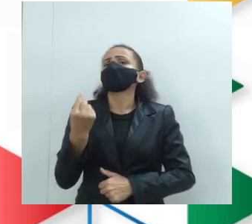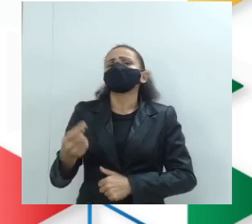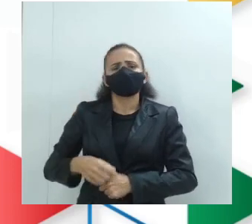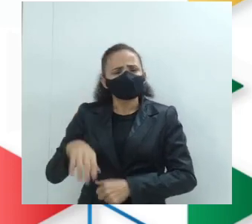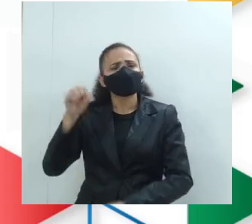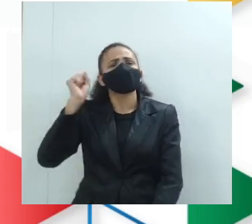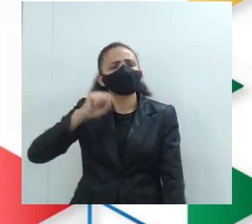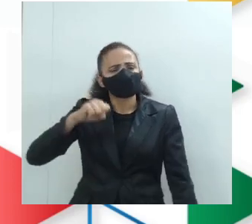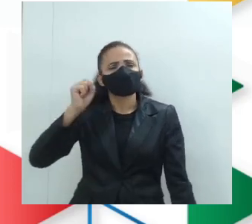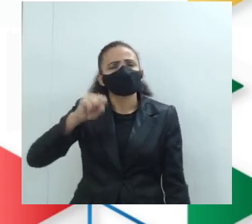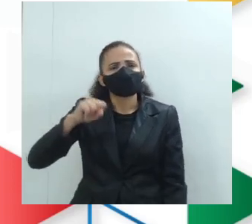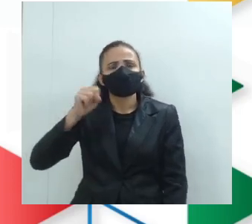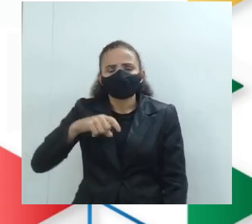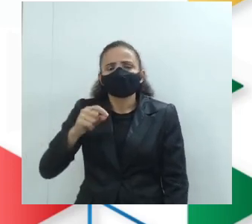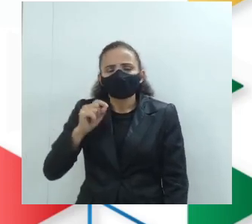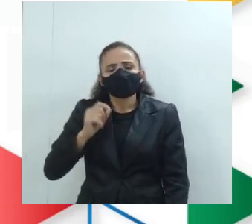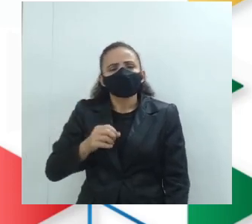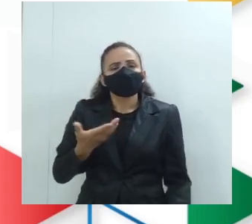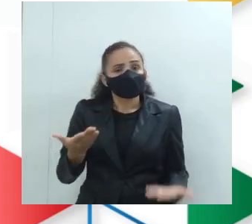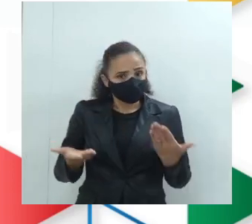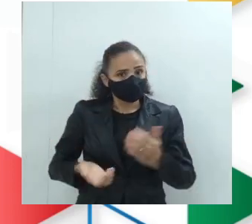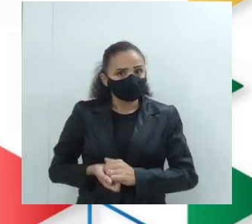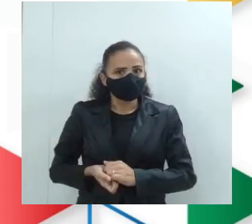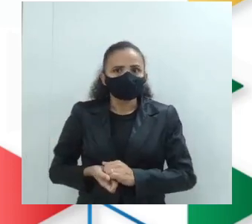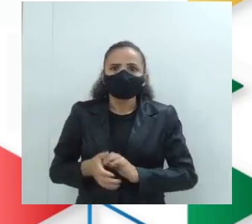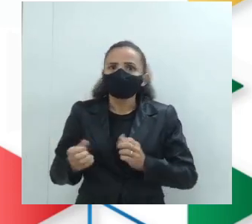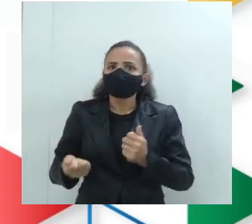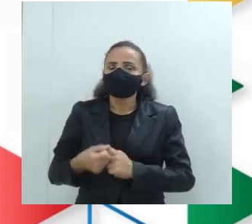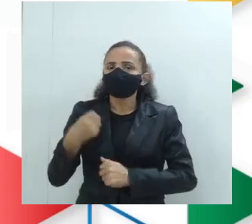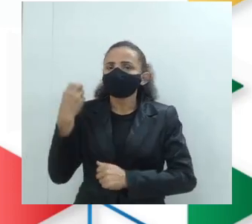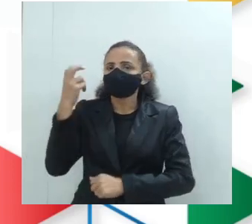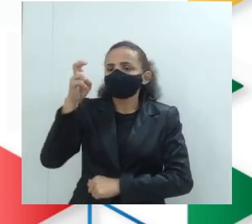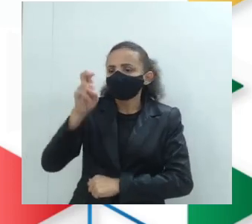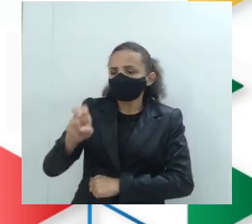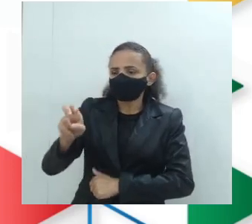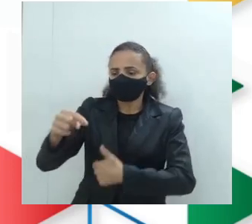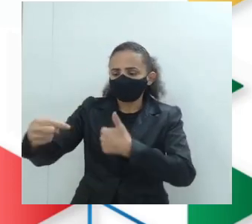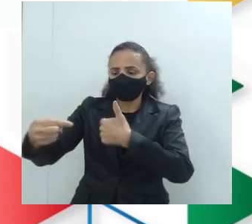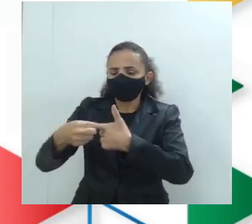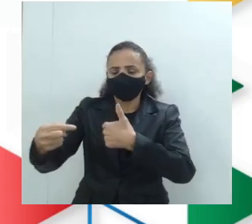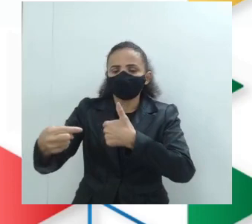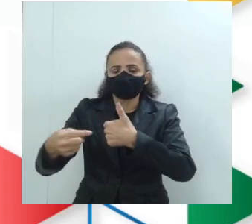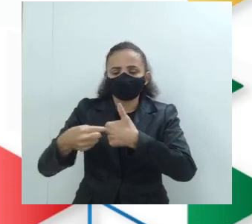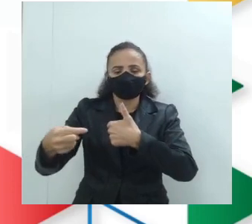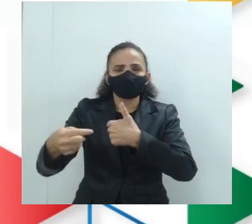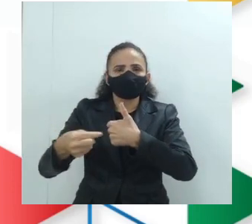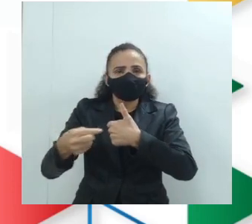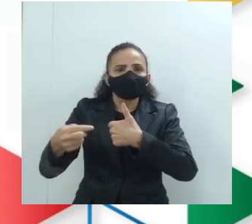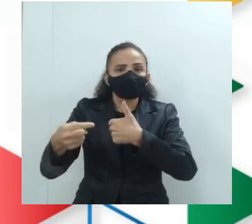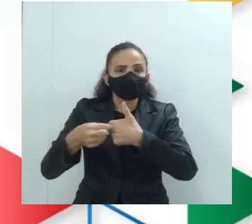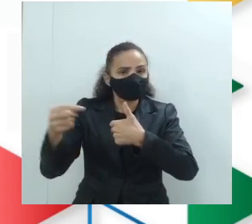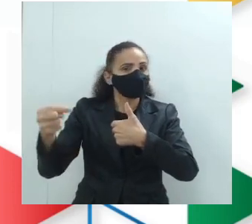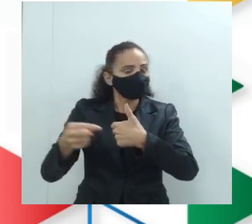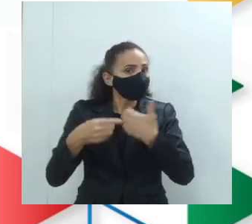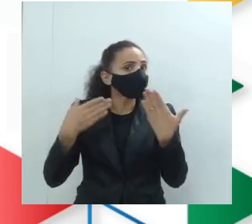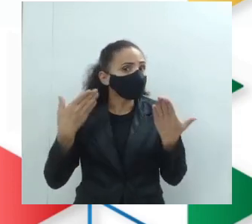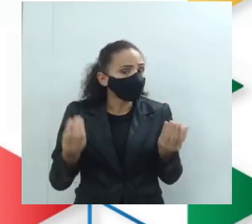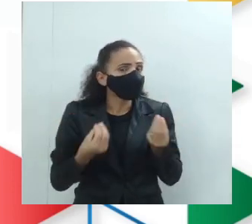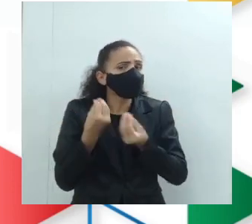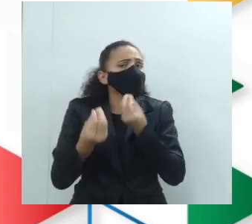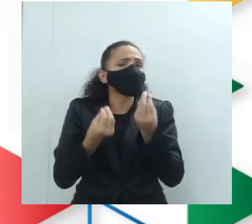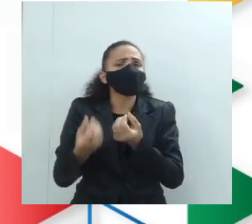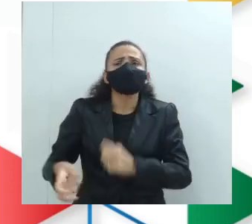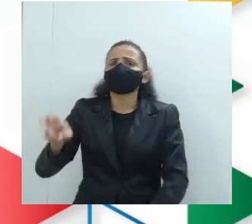sim, 90 graus, ficou nessa posição. Mas se ela der 5 cliques, também voltaria para essa posição. Por que 5